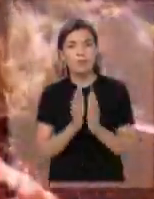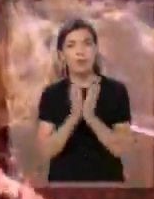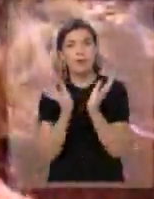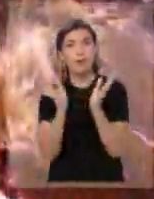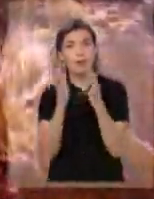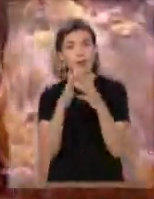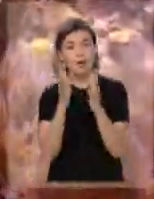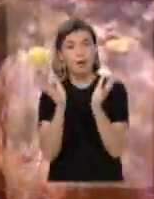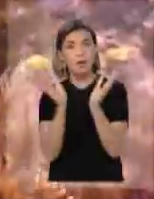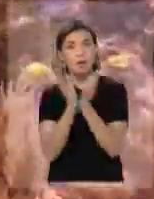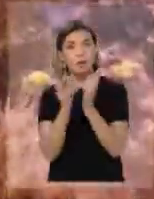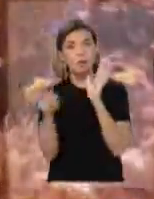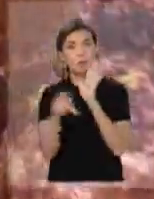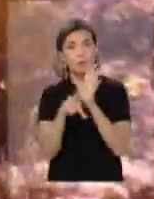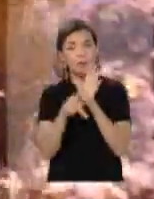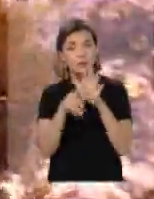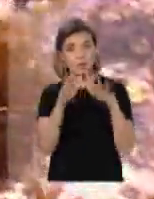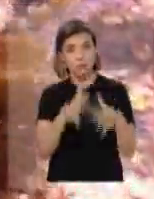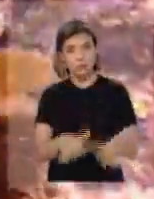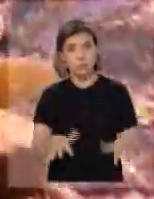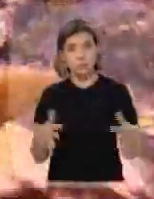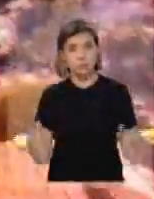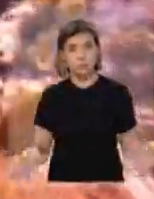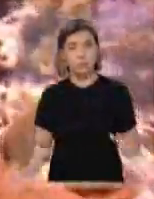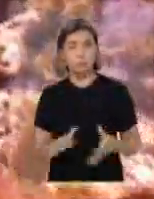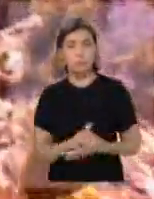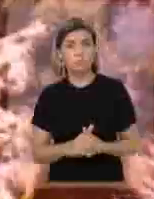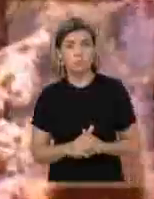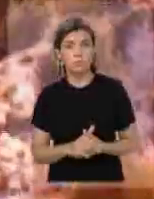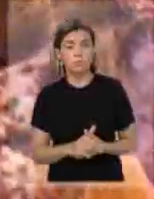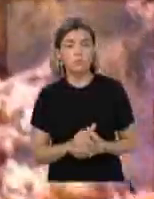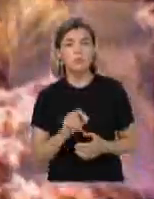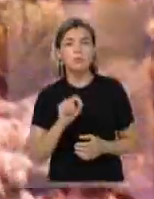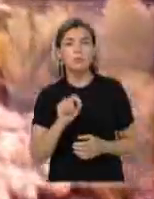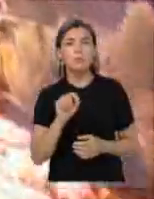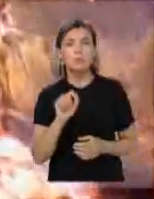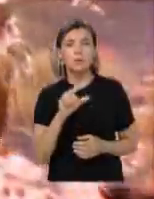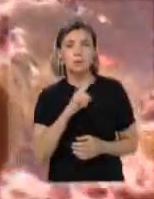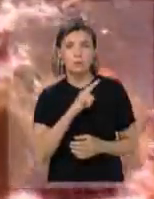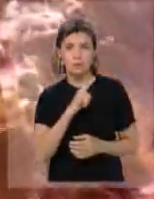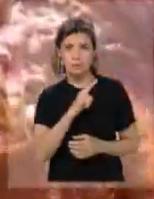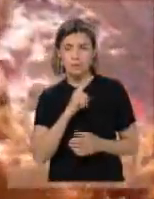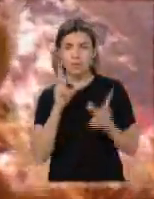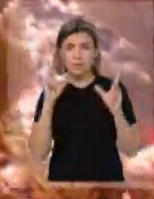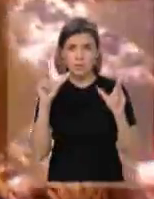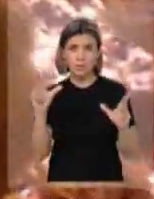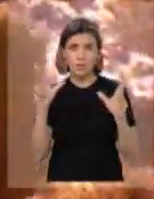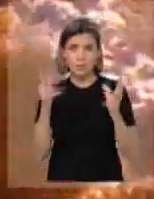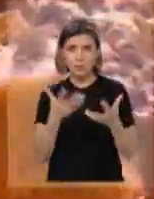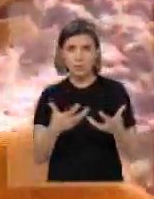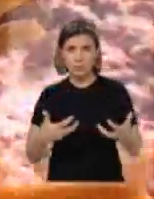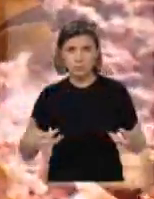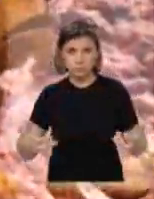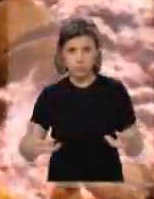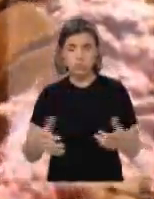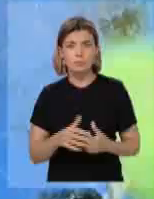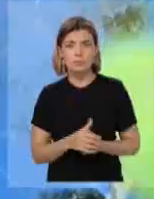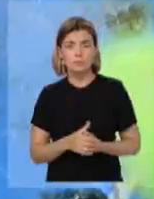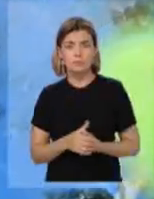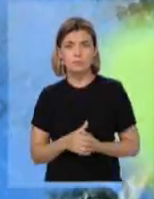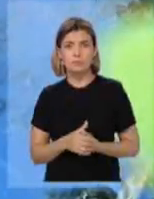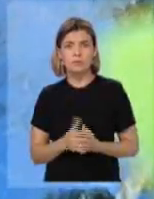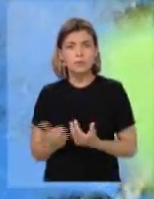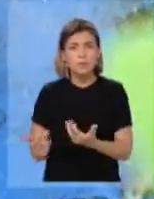As algas pertencem ao reino protista, mas isso não significa que elas possuam uma característica única.